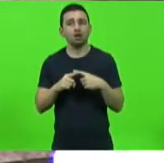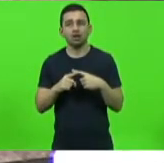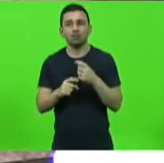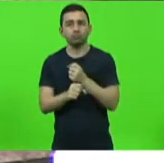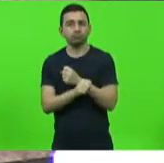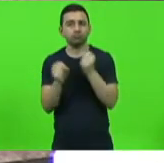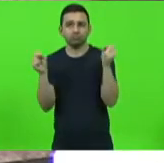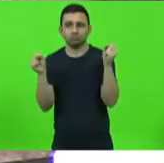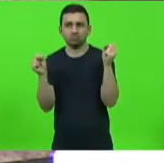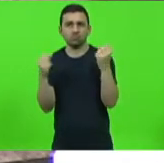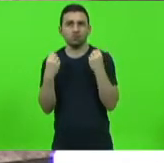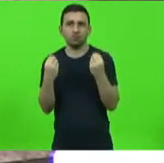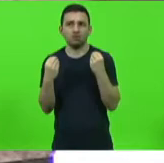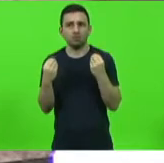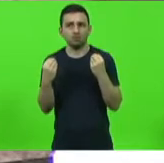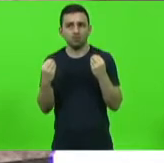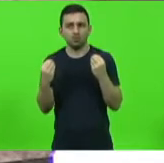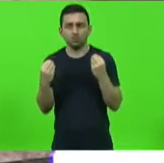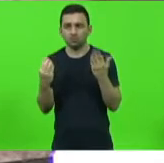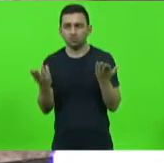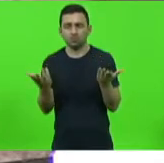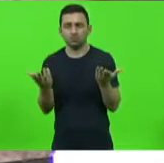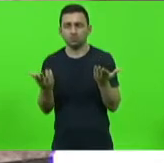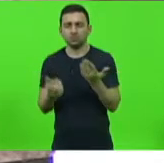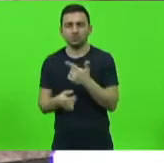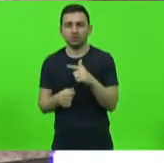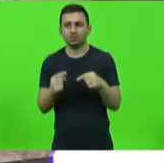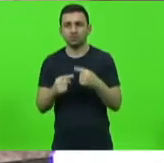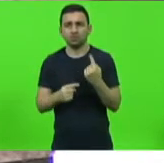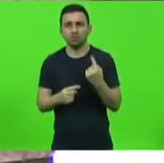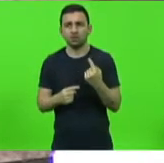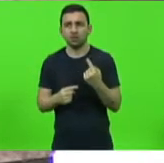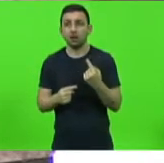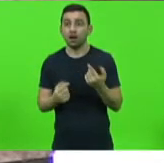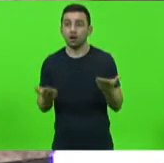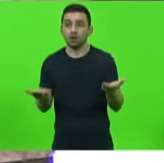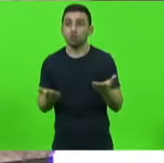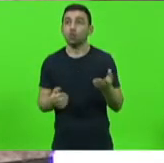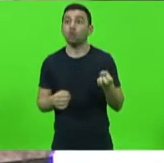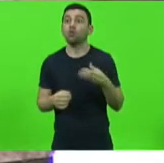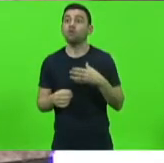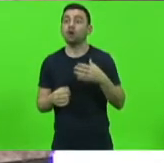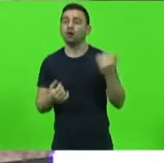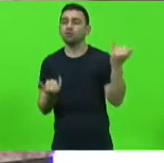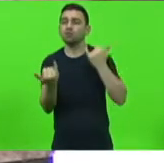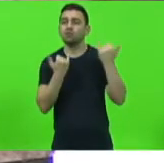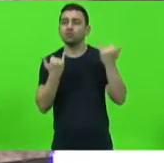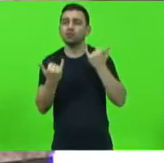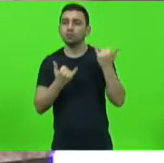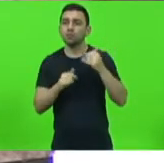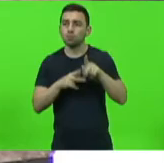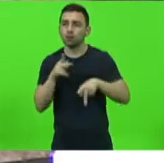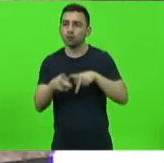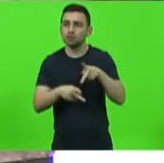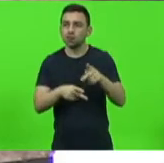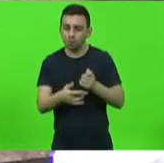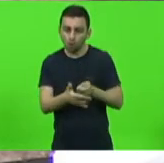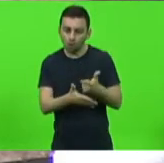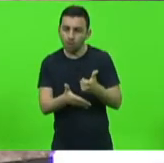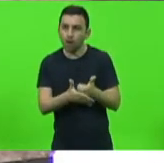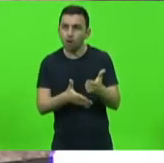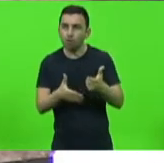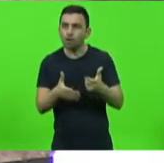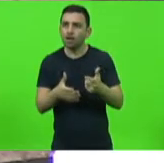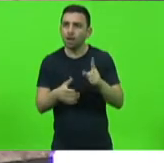e desconexões com a realidade que eu já vi. Recentemente, nós fomos abalados com as notícias de que a população está comprando osso.